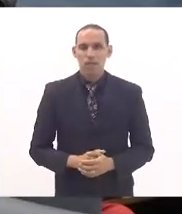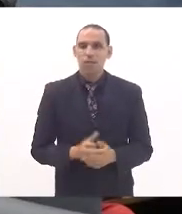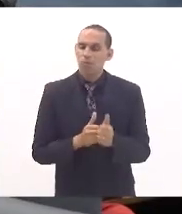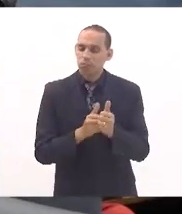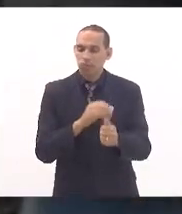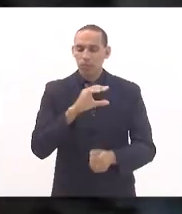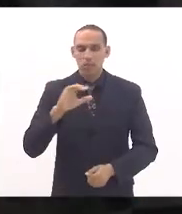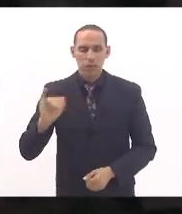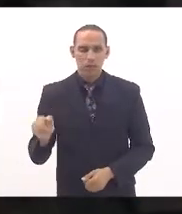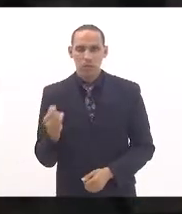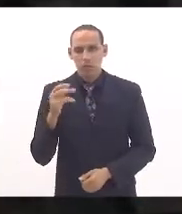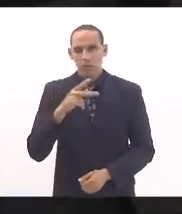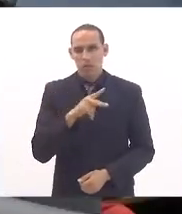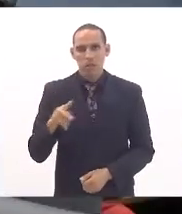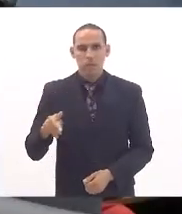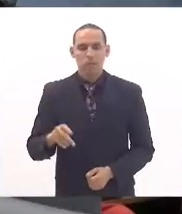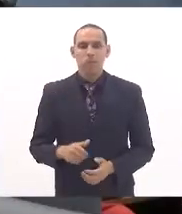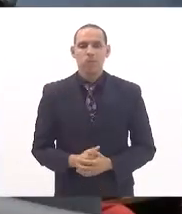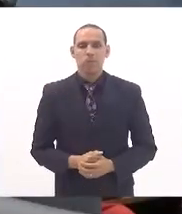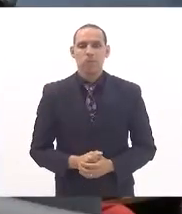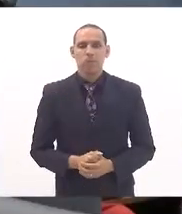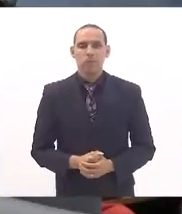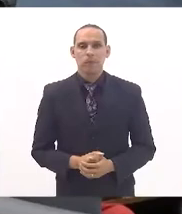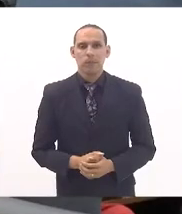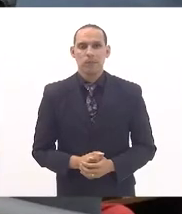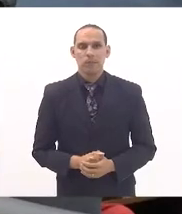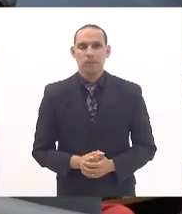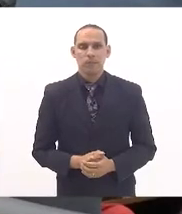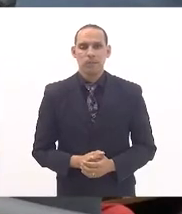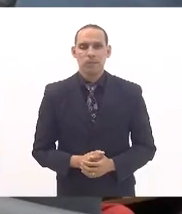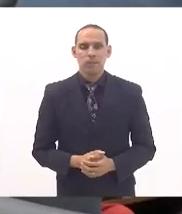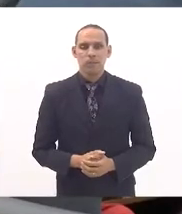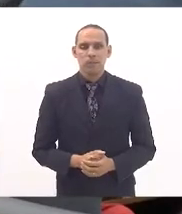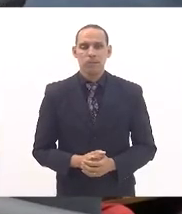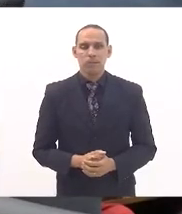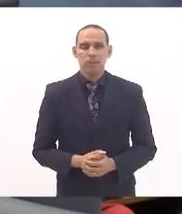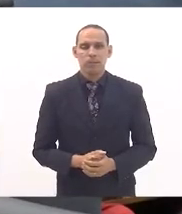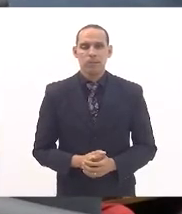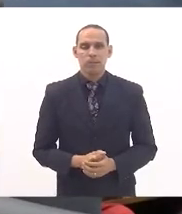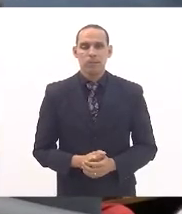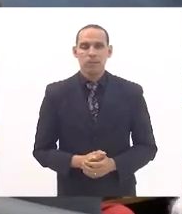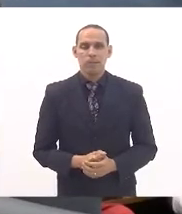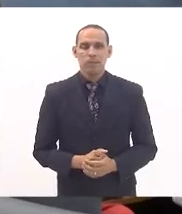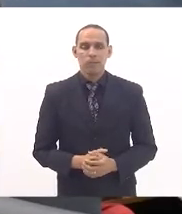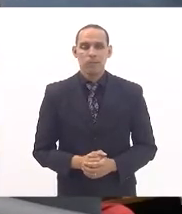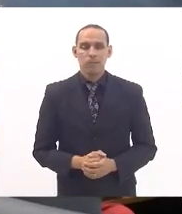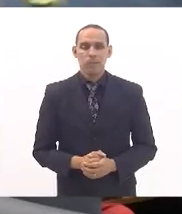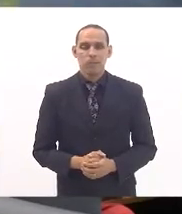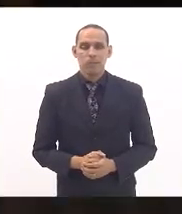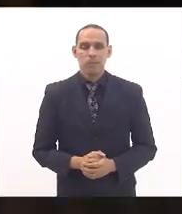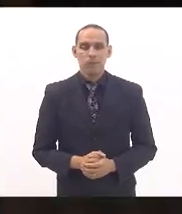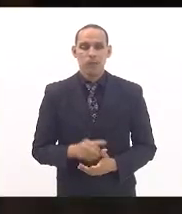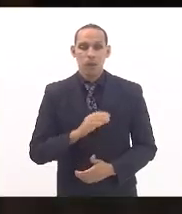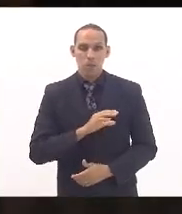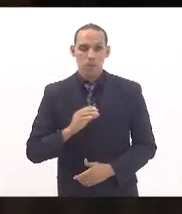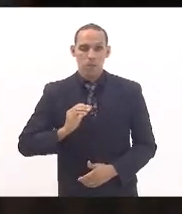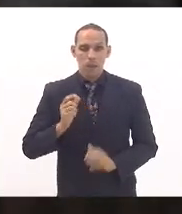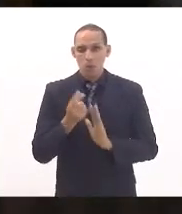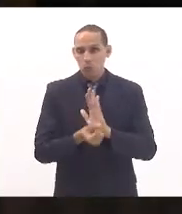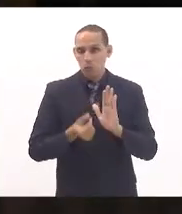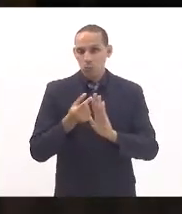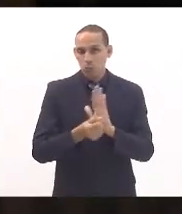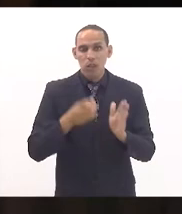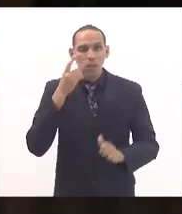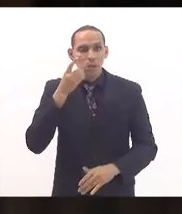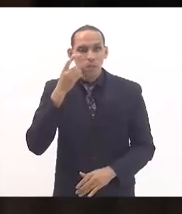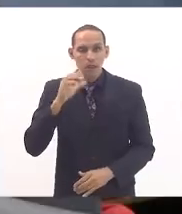Acompanha a CCJ, senhor presidente. pela Comissão de Orçamento, deputado